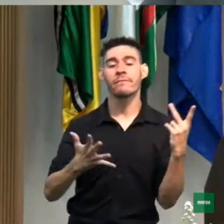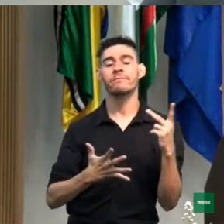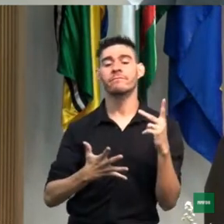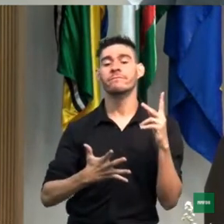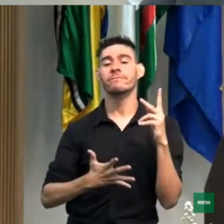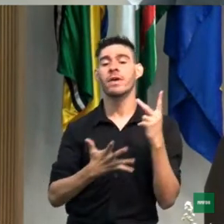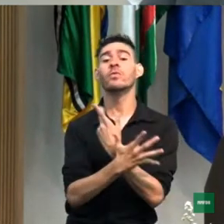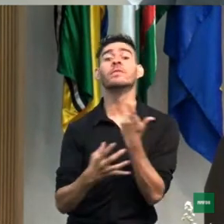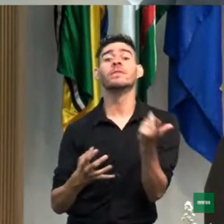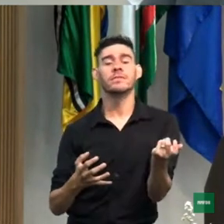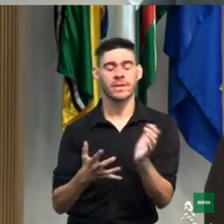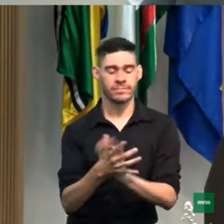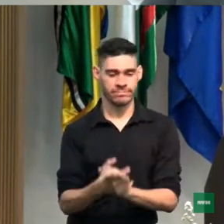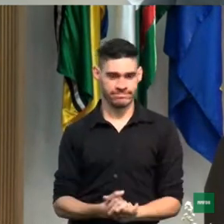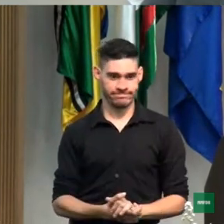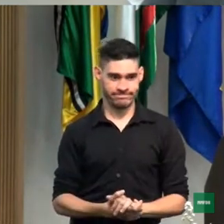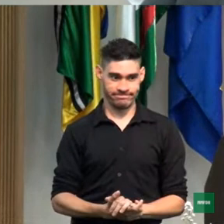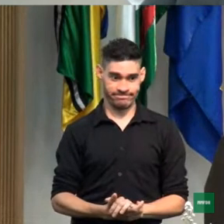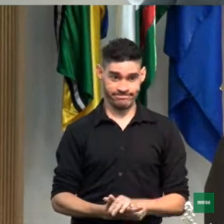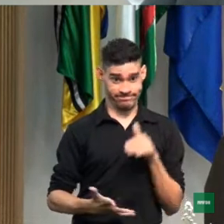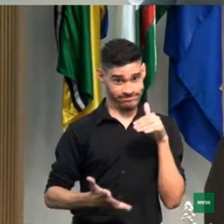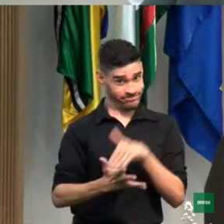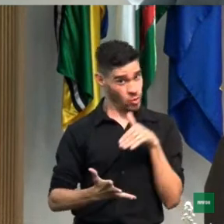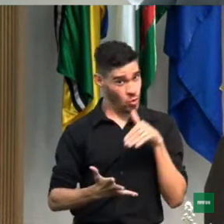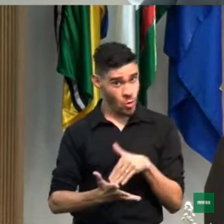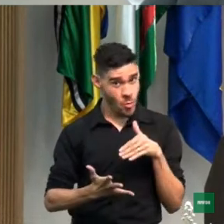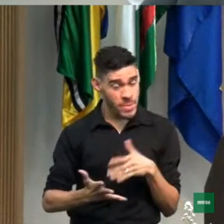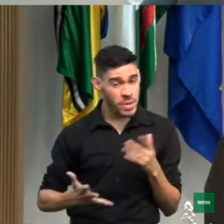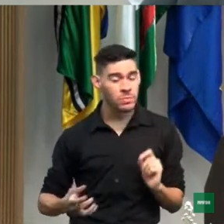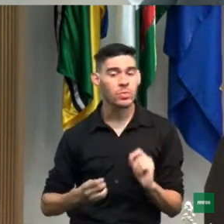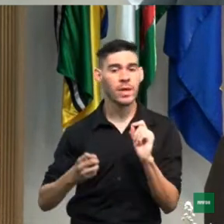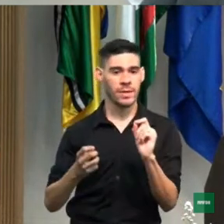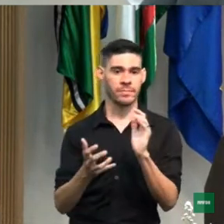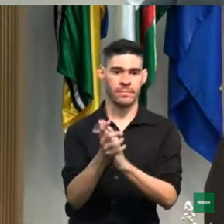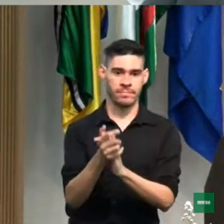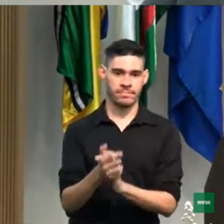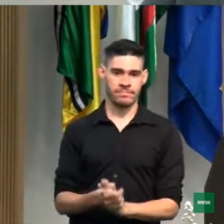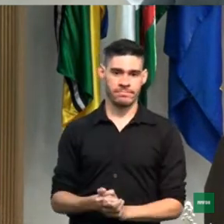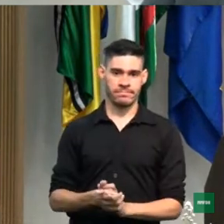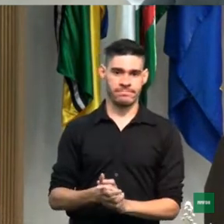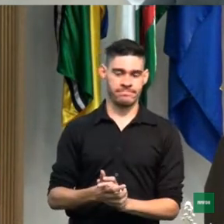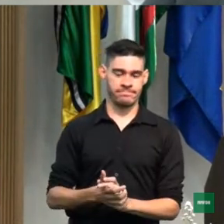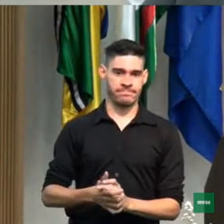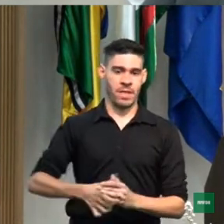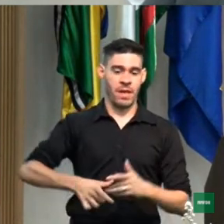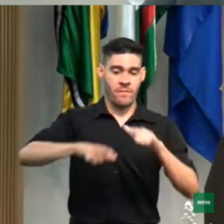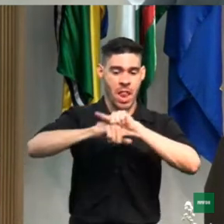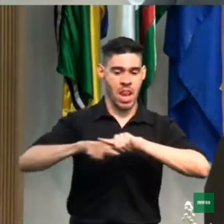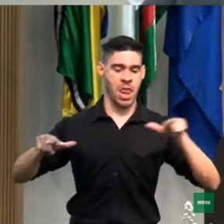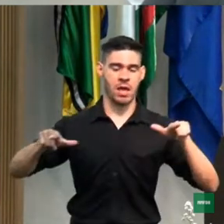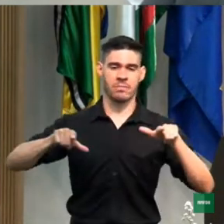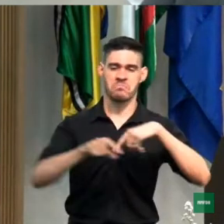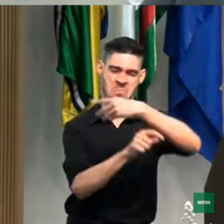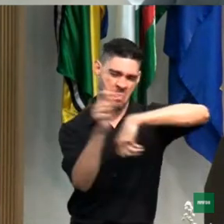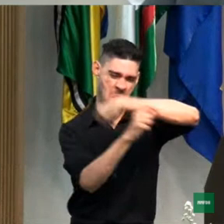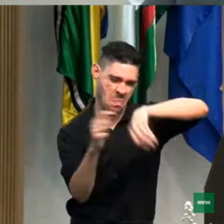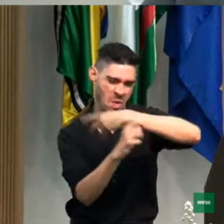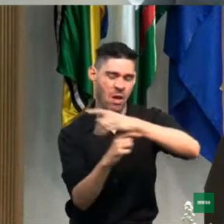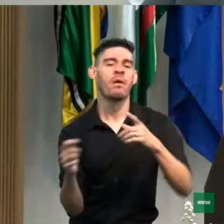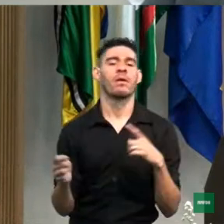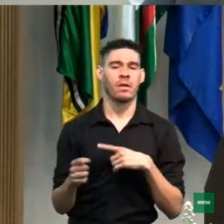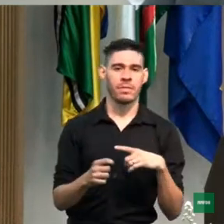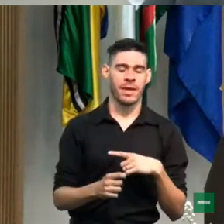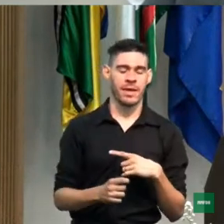mínimo, no mínimo, as mesas vão ficar uma bagunça. Vá num departamento que só tem